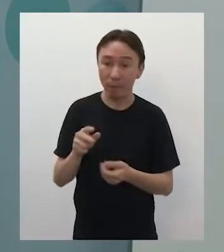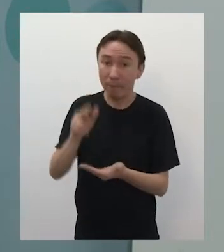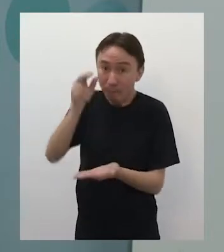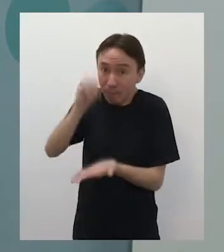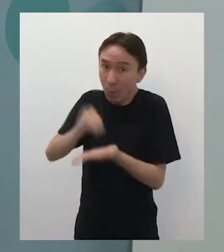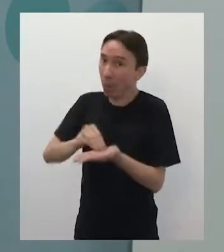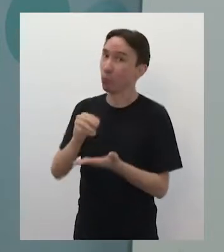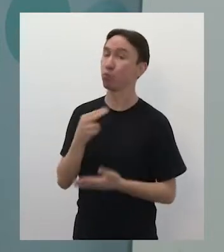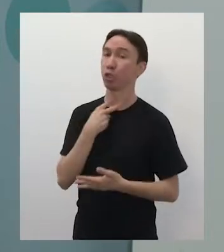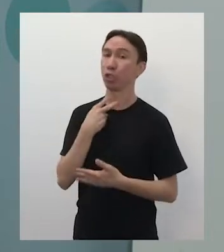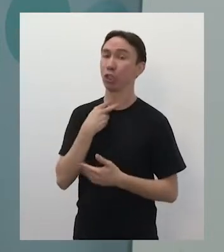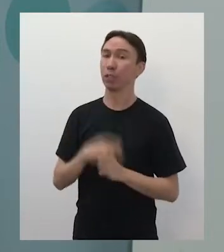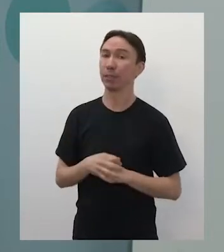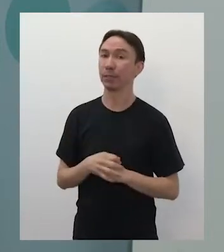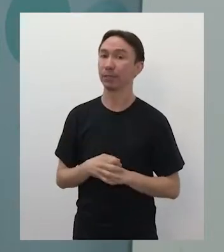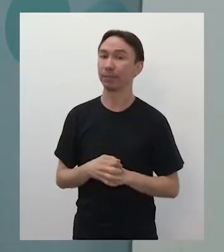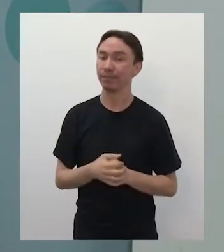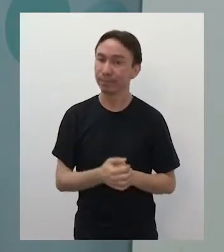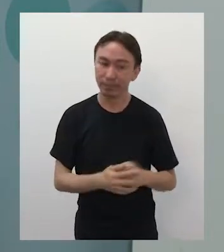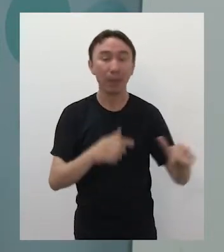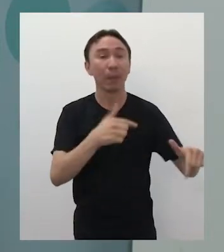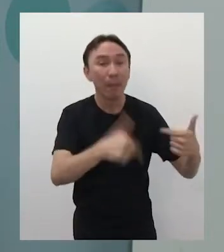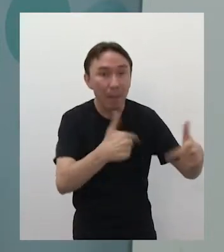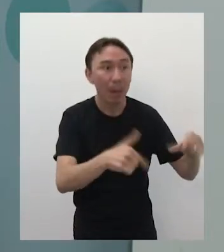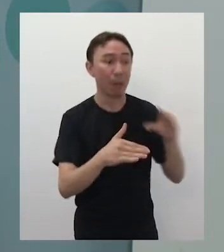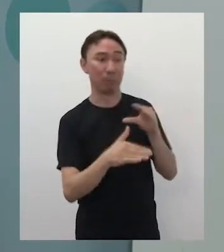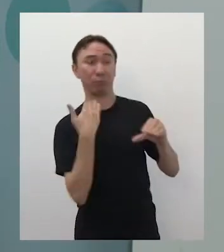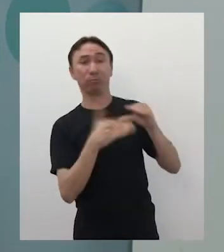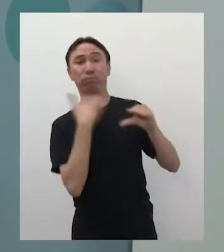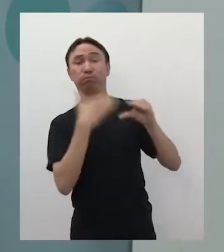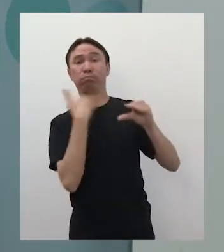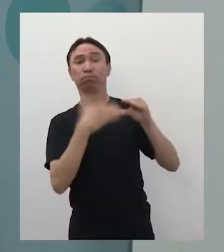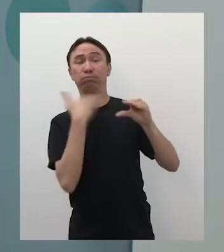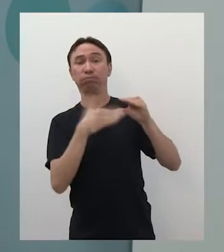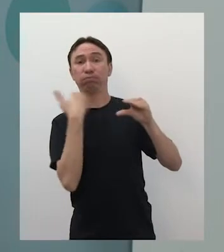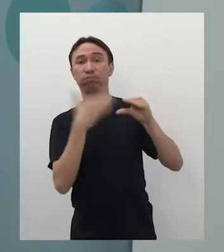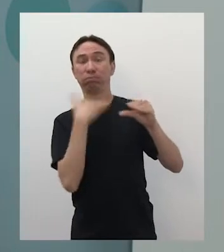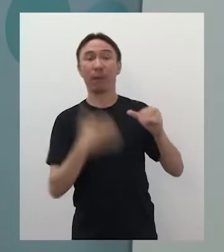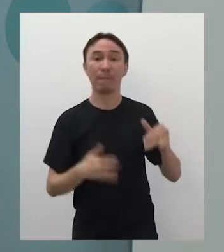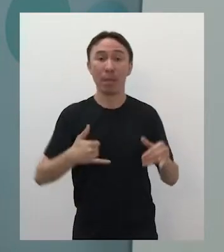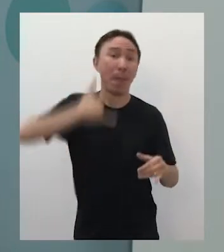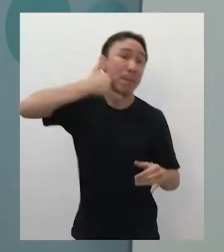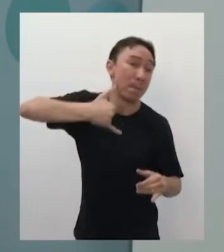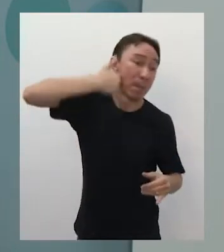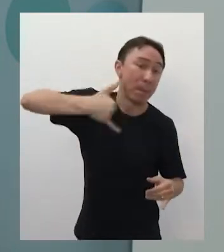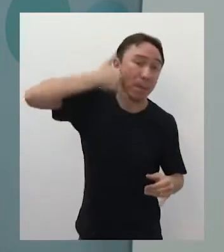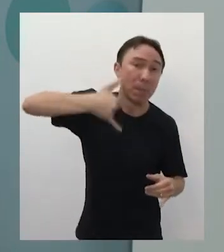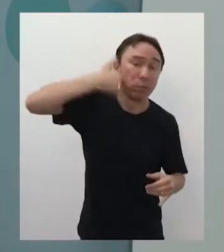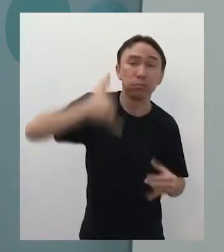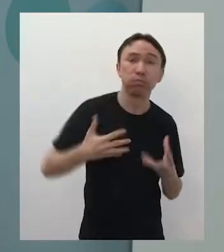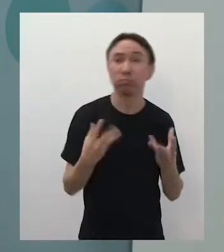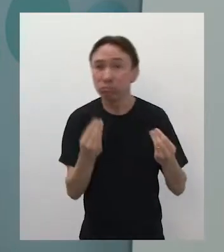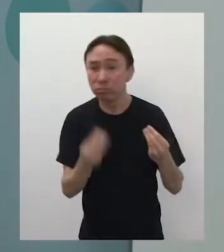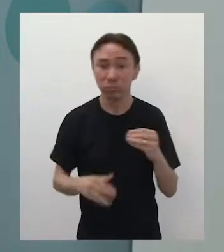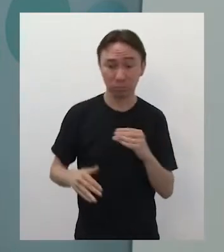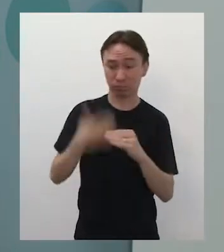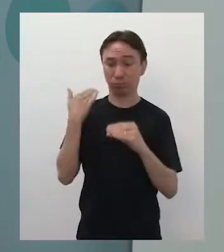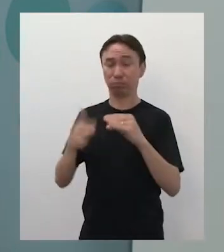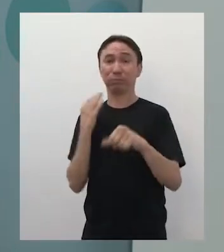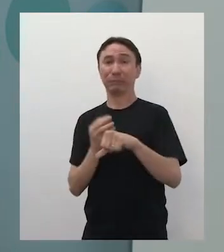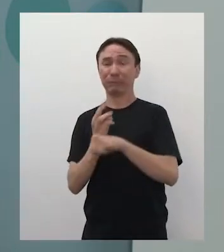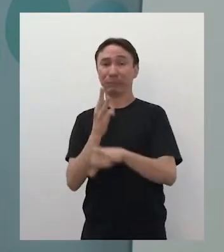aquele amigo irmão que está fazendo aniversário, passar na farmácia e pegar aquele remédio para dor de cabeça ou de